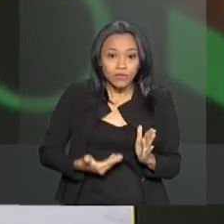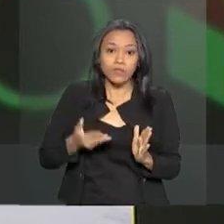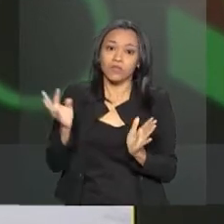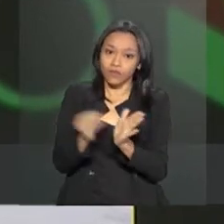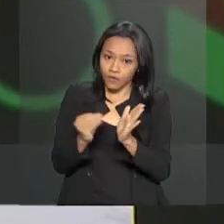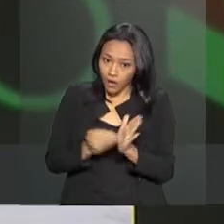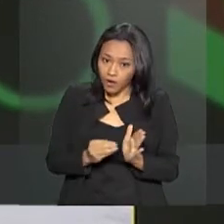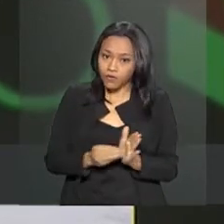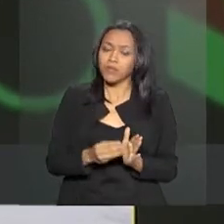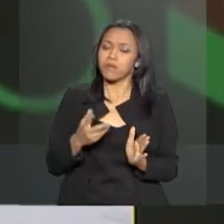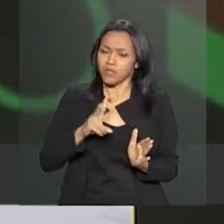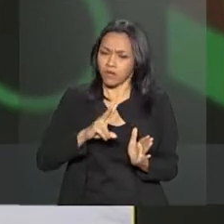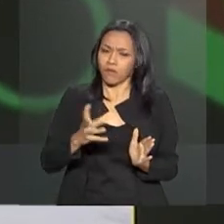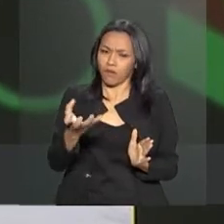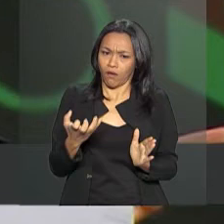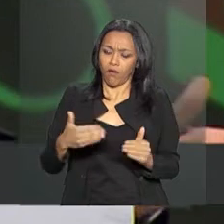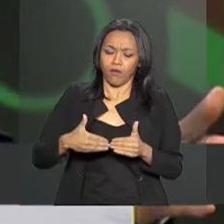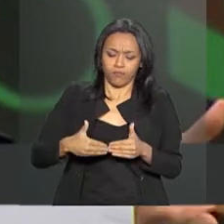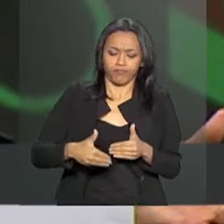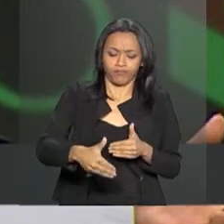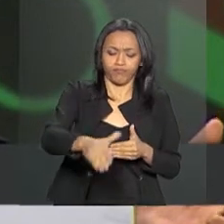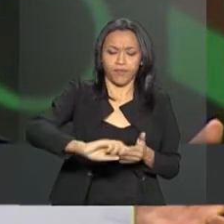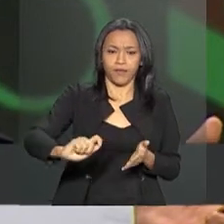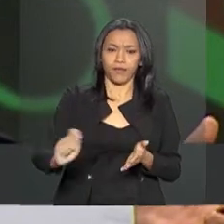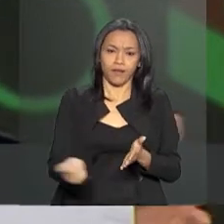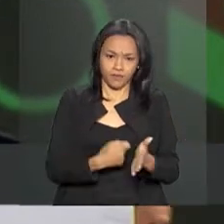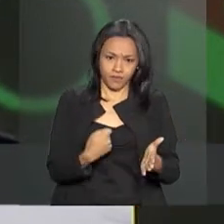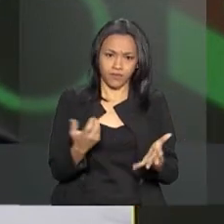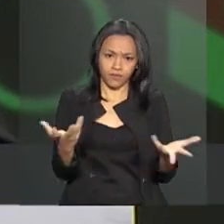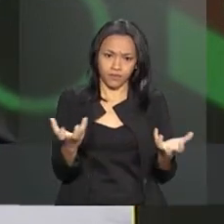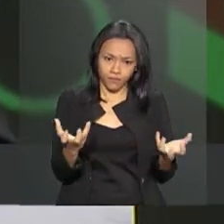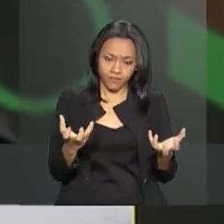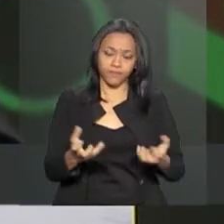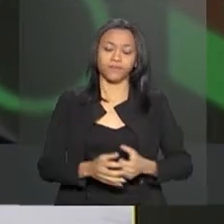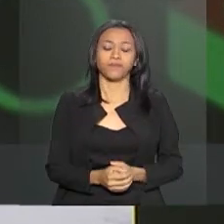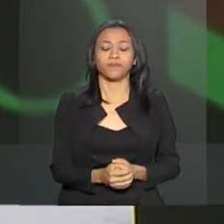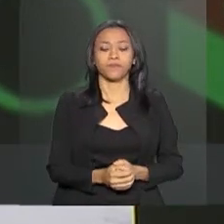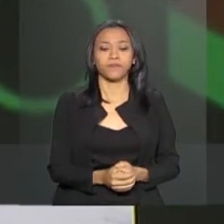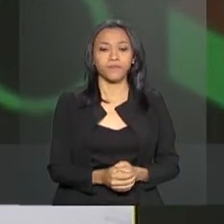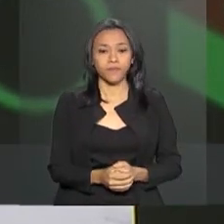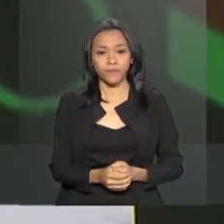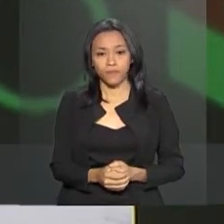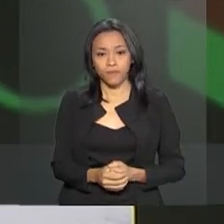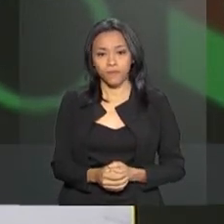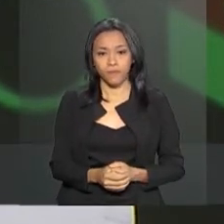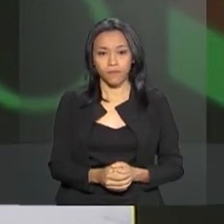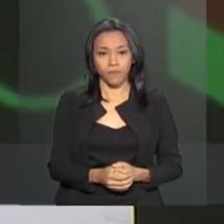quero assinar para completar essa regulamentação. De modo que